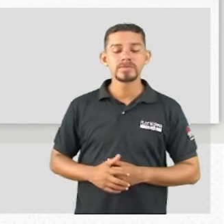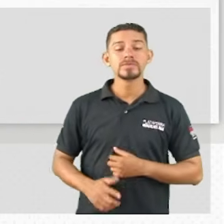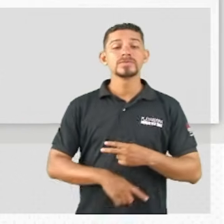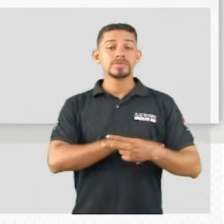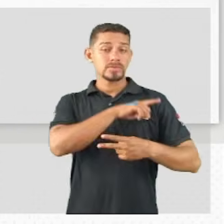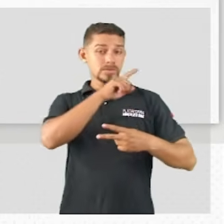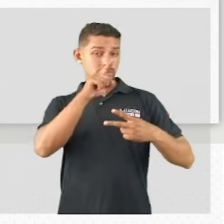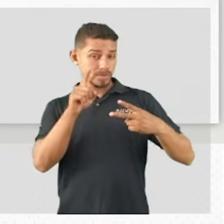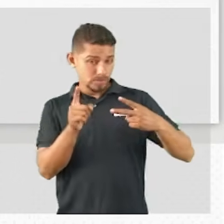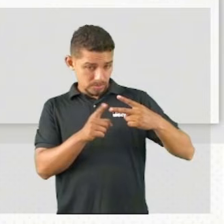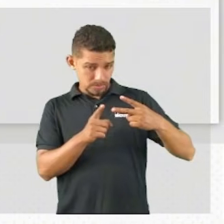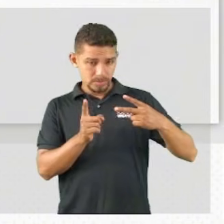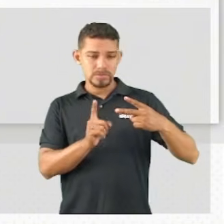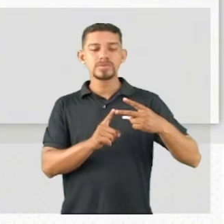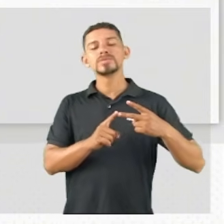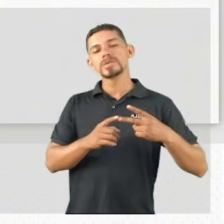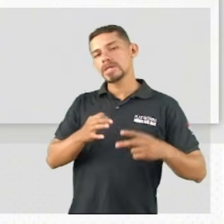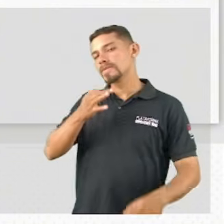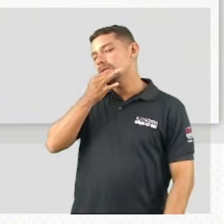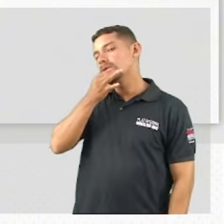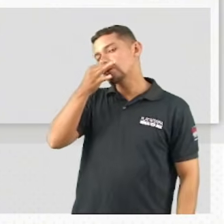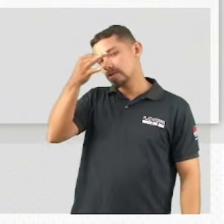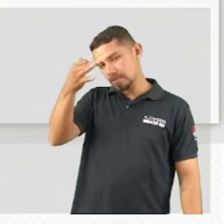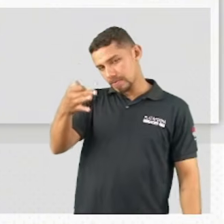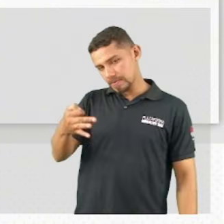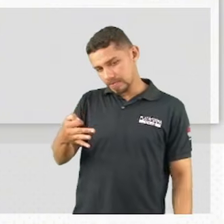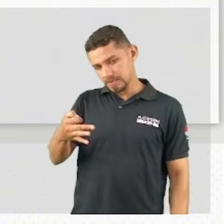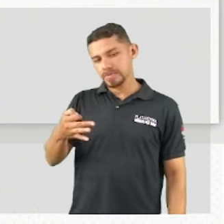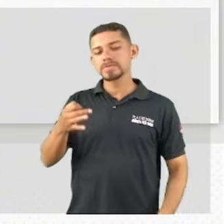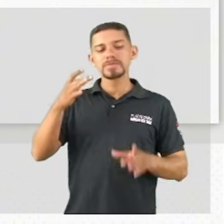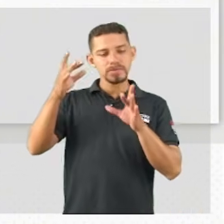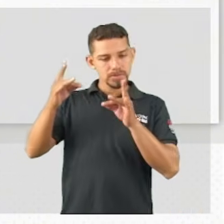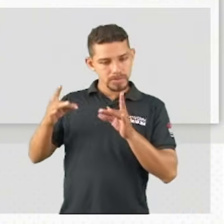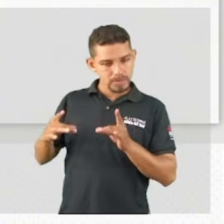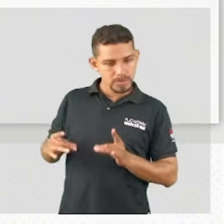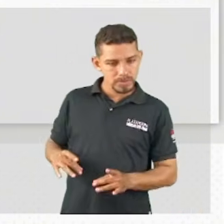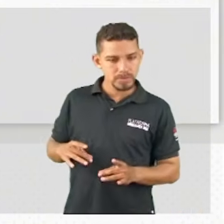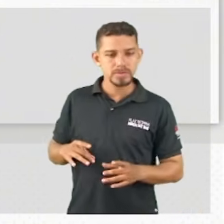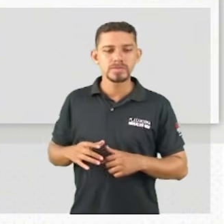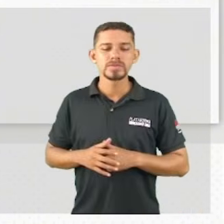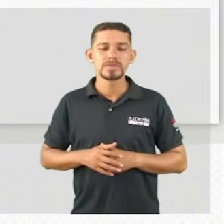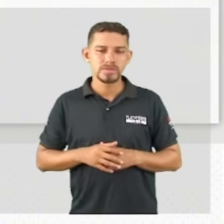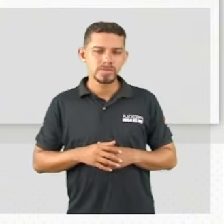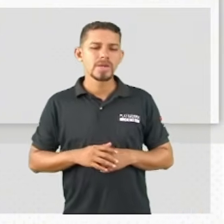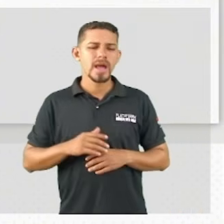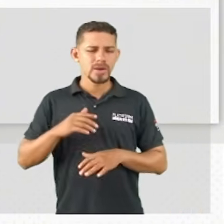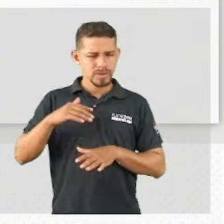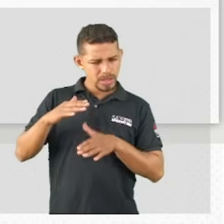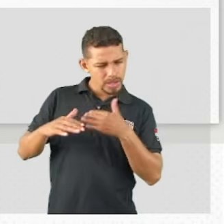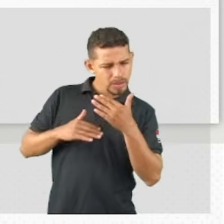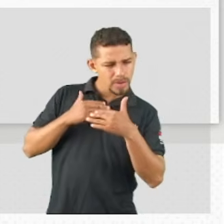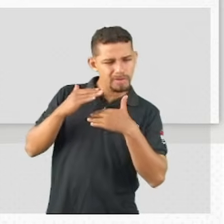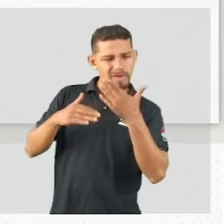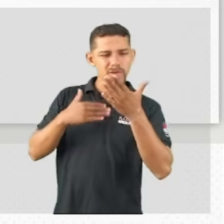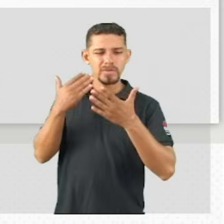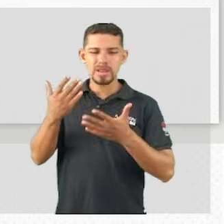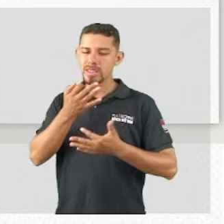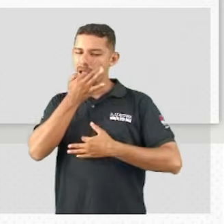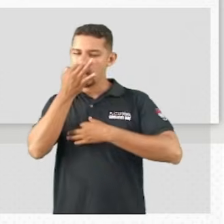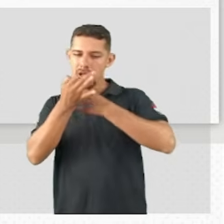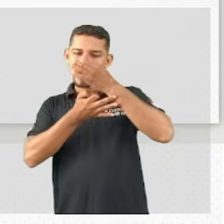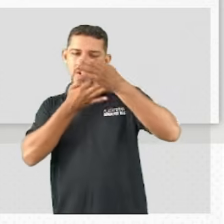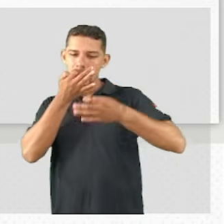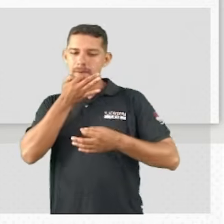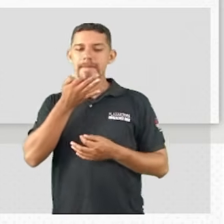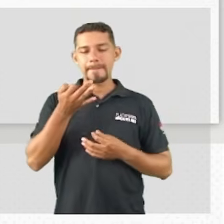Depois desse primeiro contato, aí que a gente vai para as partes mais específicas, né, que vai para o desenvolvimento, para a parte de argumentar